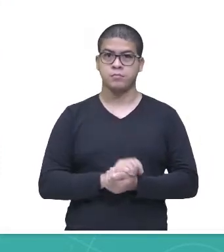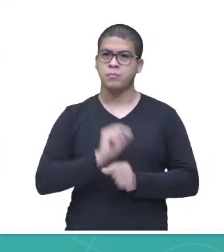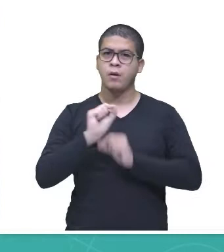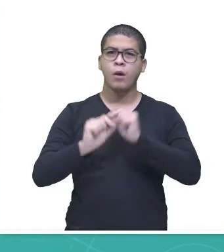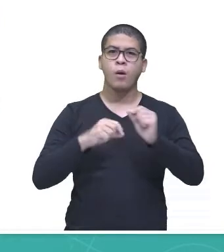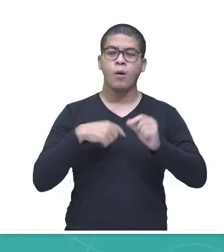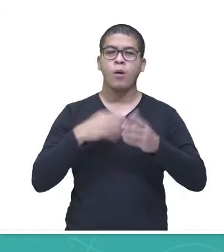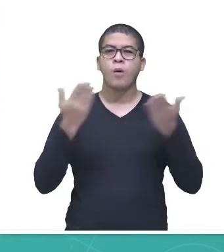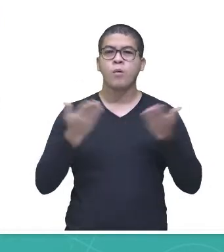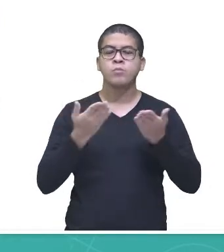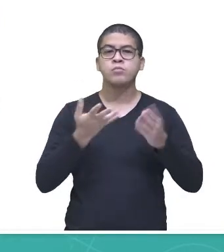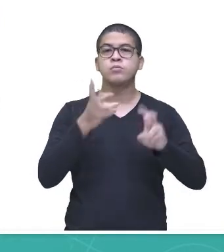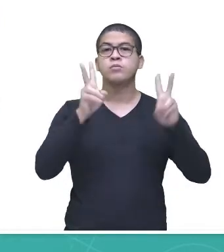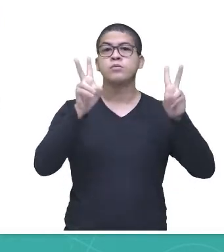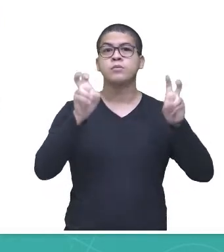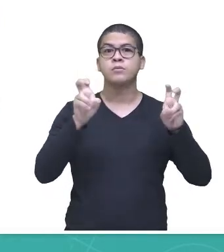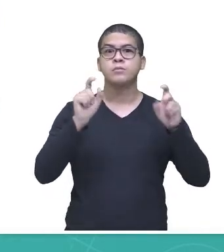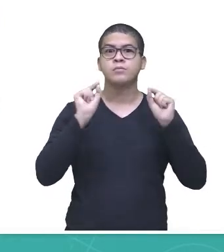aula de hoje.